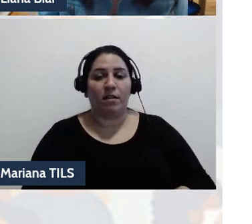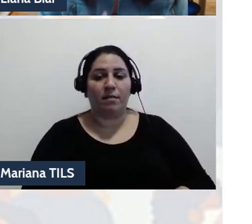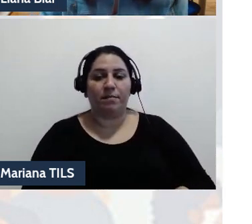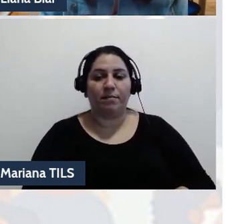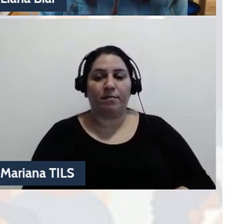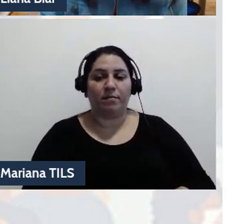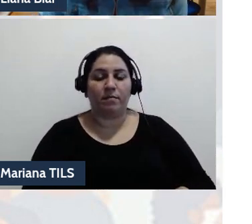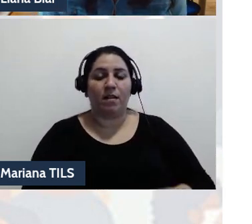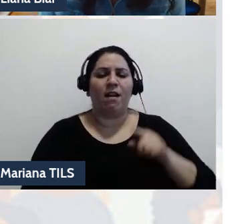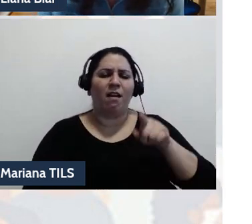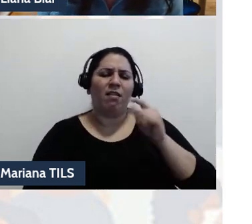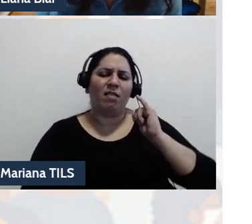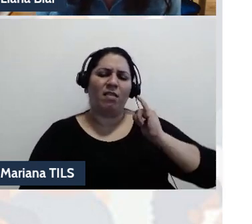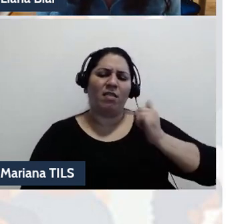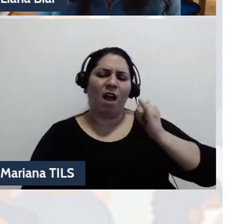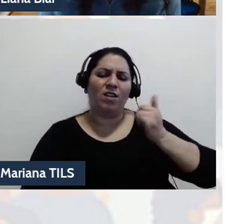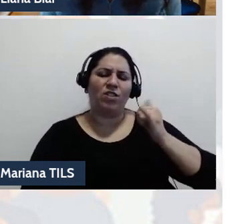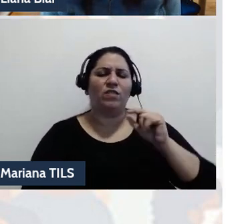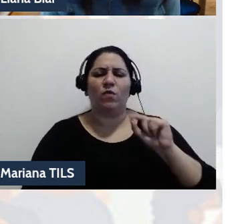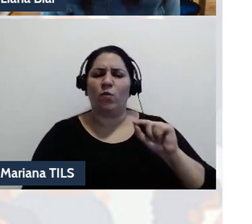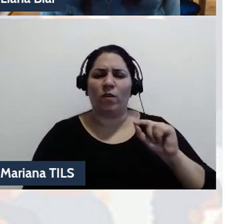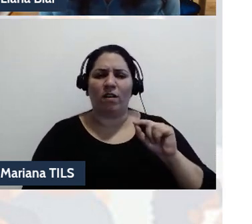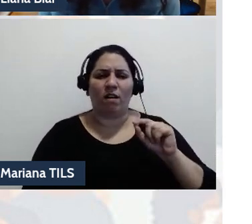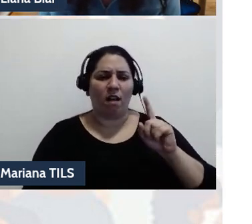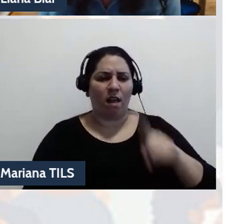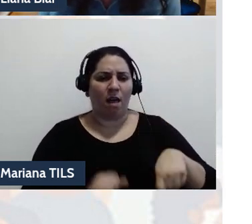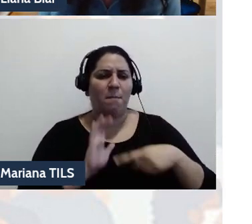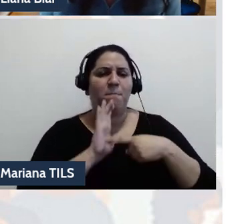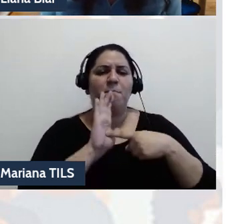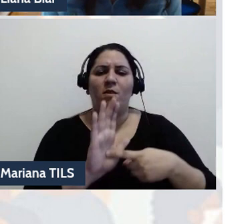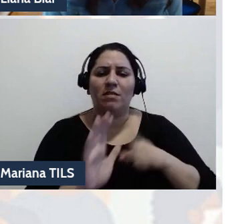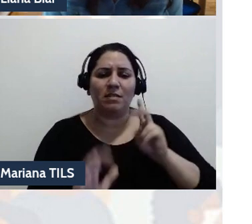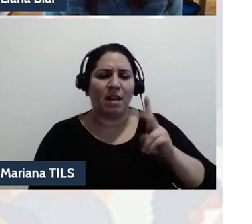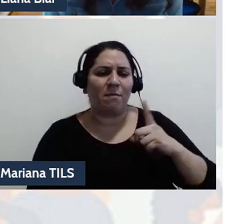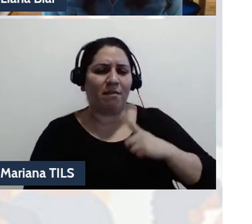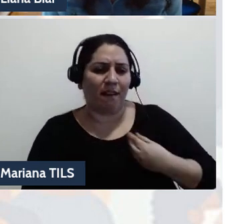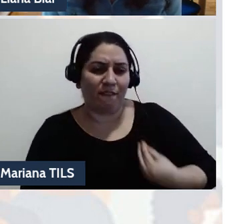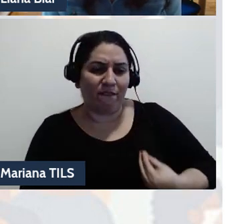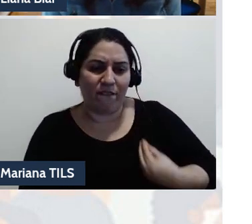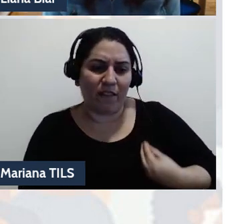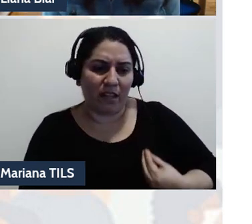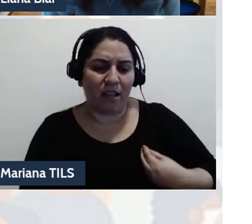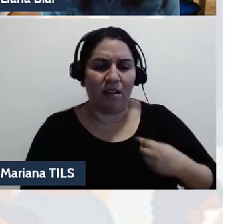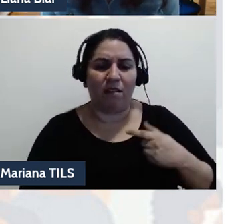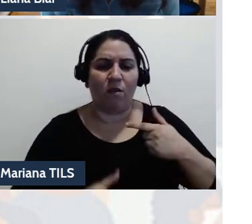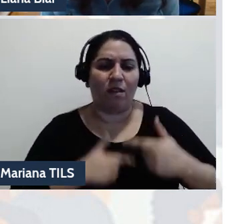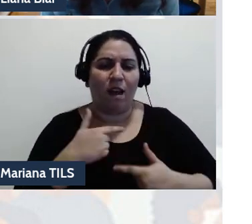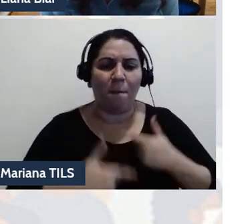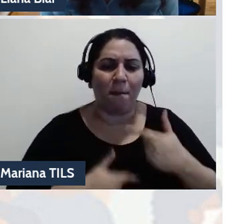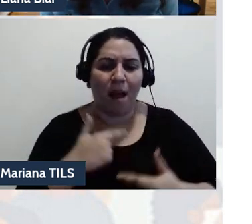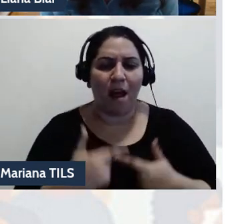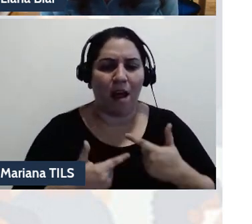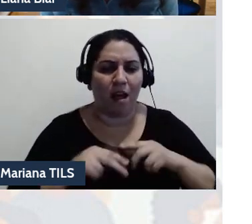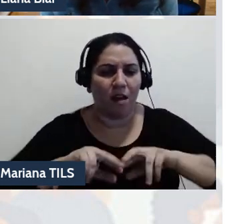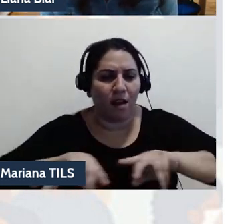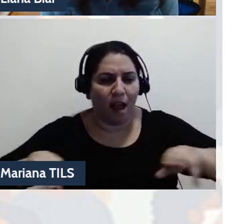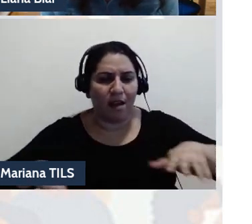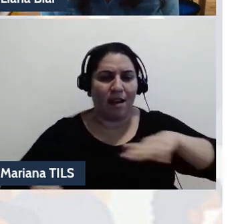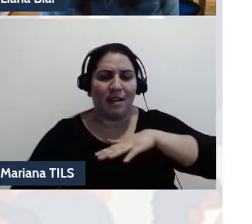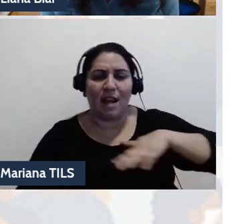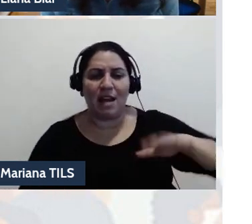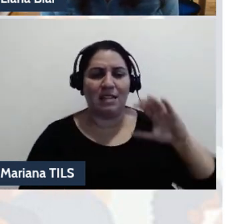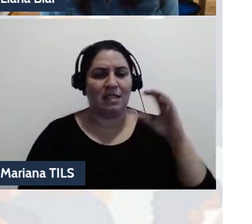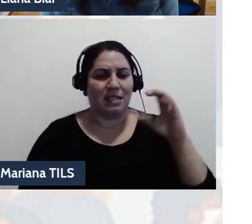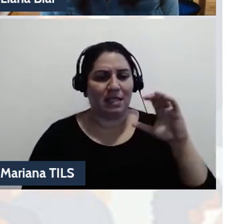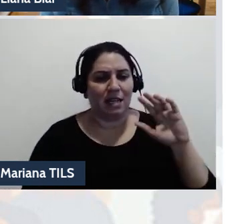E as narrativas elas estão sempre muito presentes, né, nos trabalhos das ciências humanas e